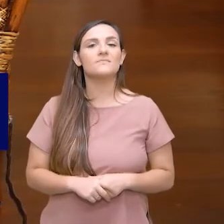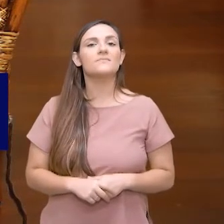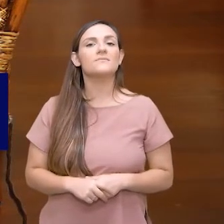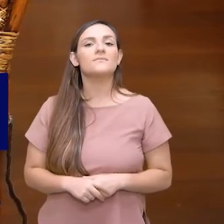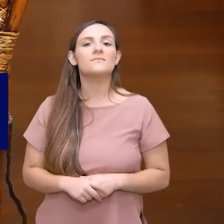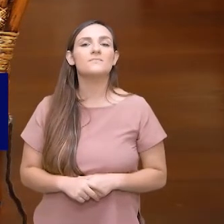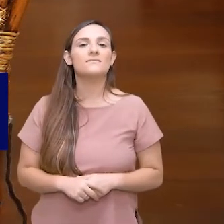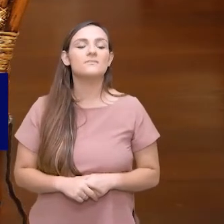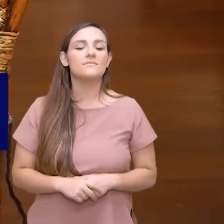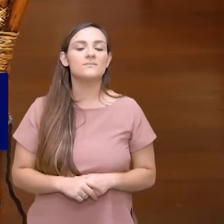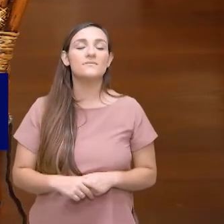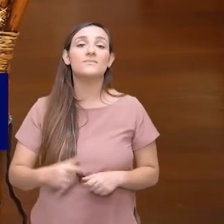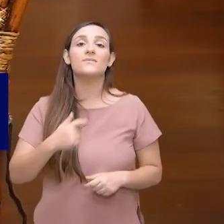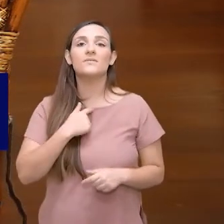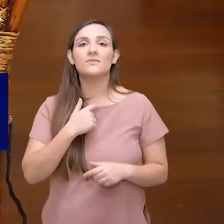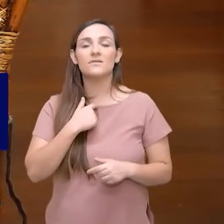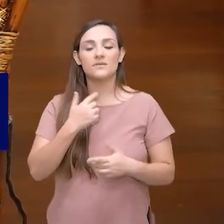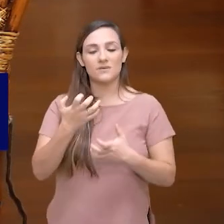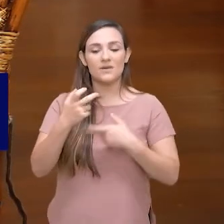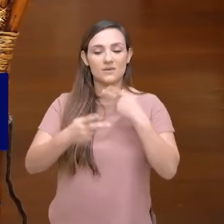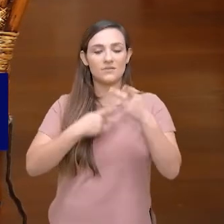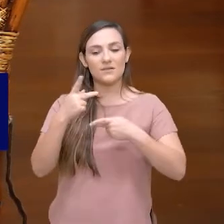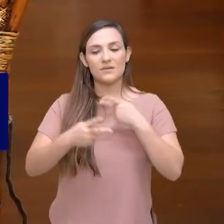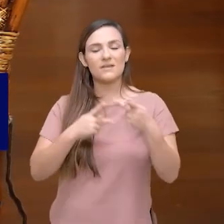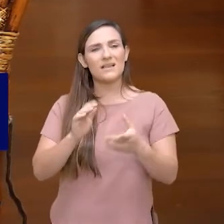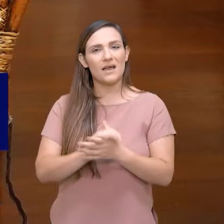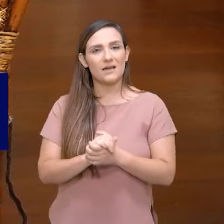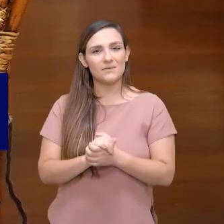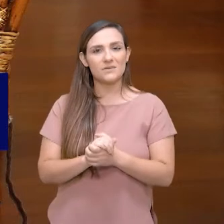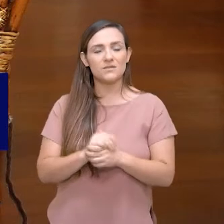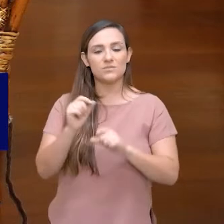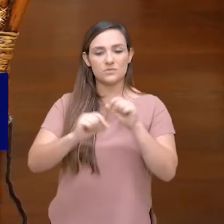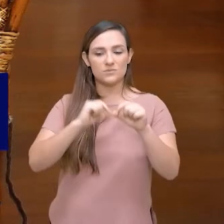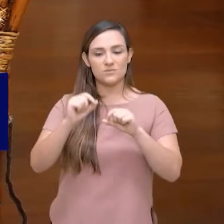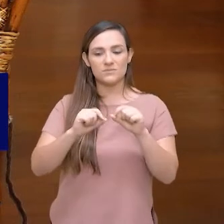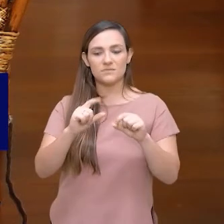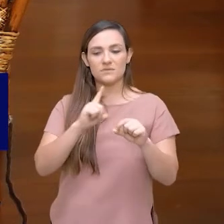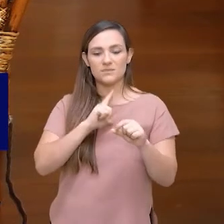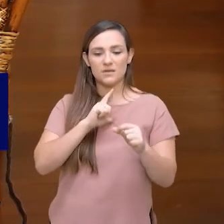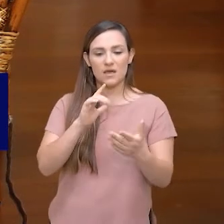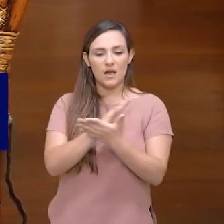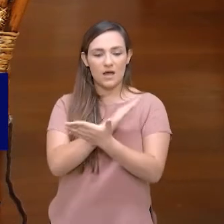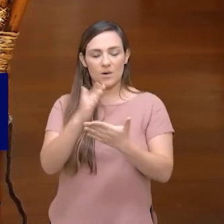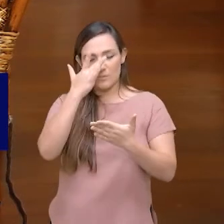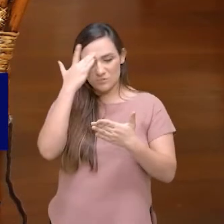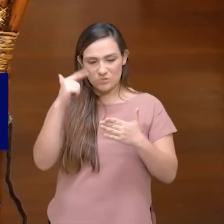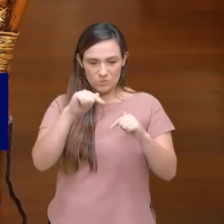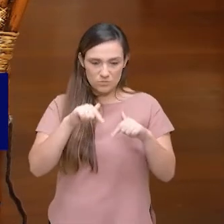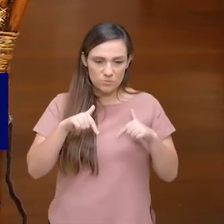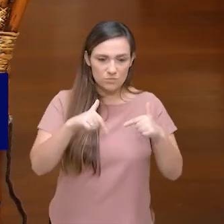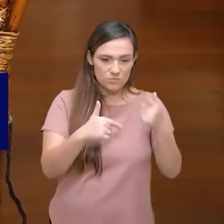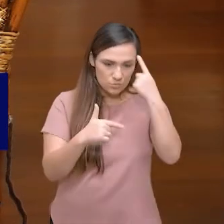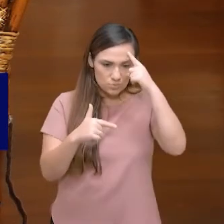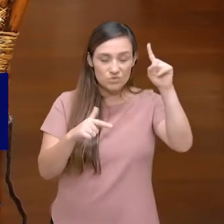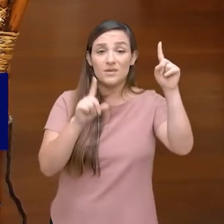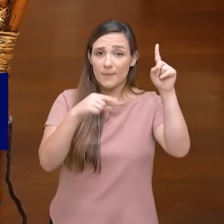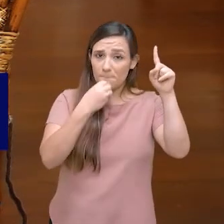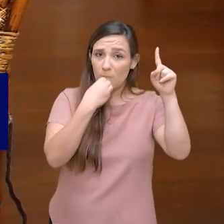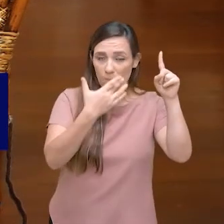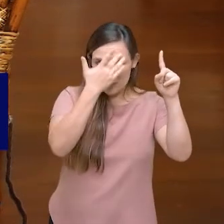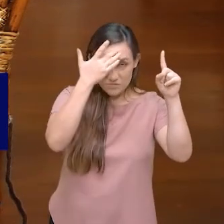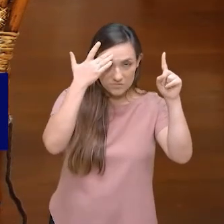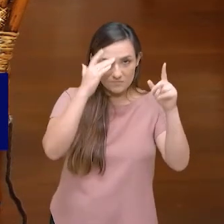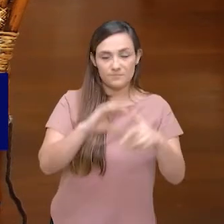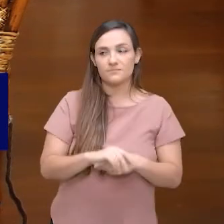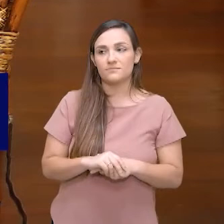Brecht, quando faz menção, isso se aplica ao Dr. Rubem. Há homens que lutam um dia e são bons.